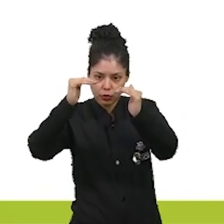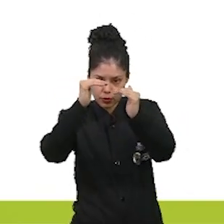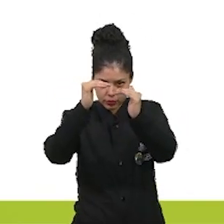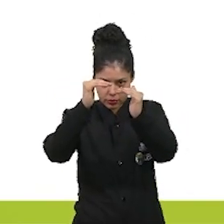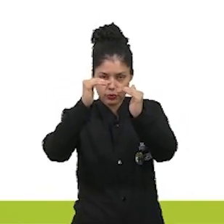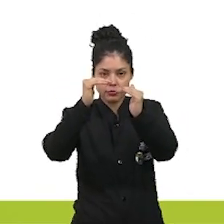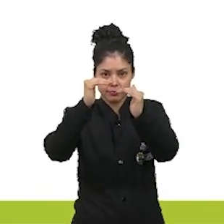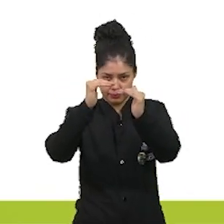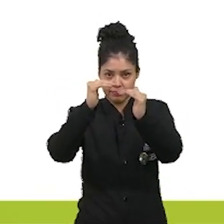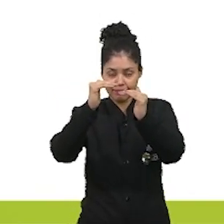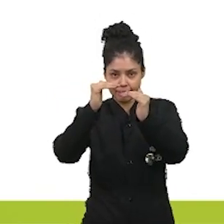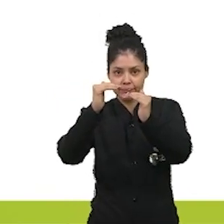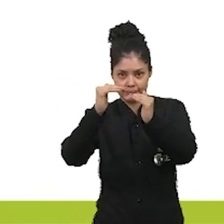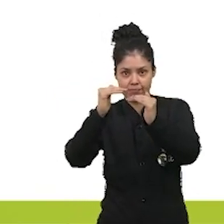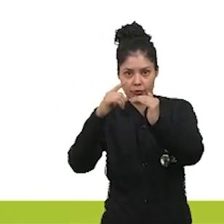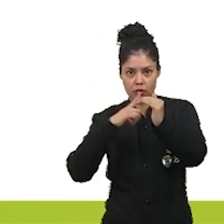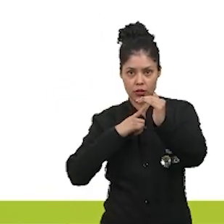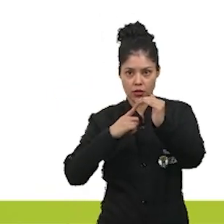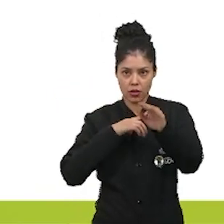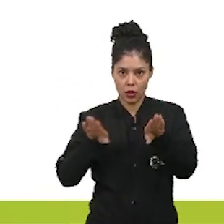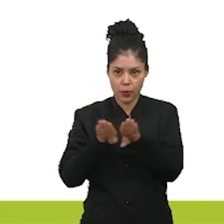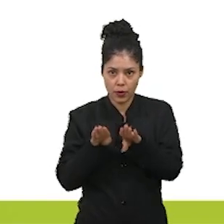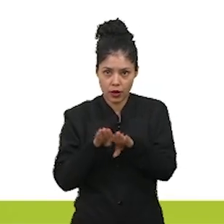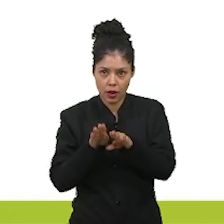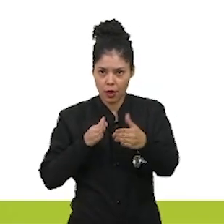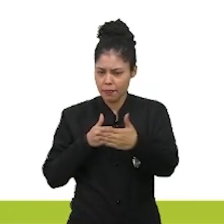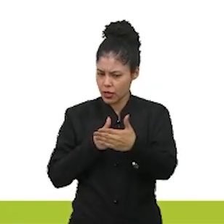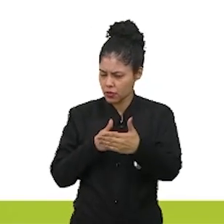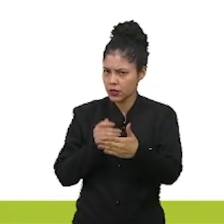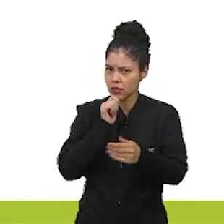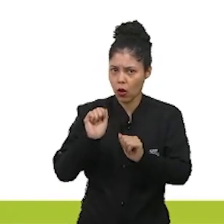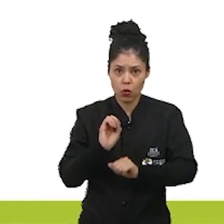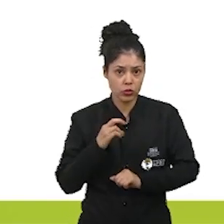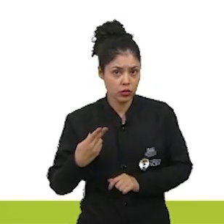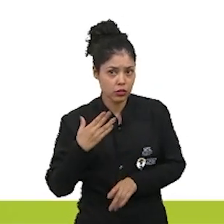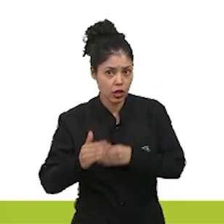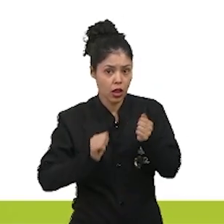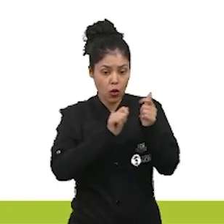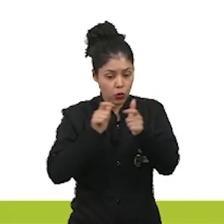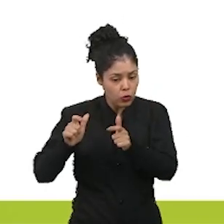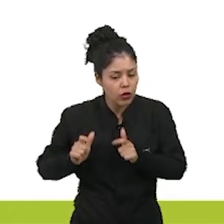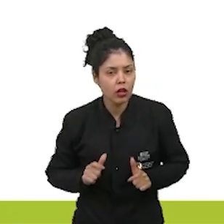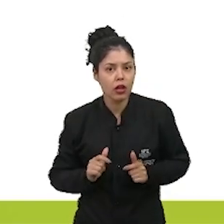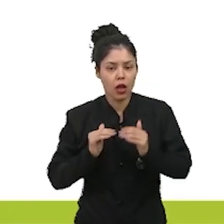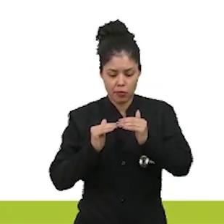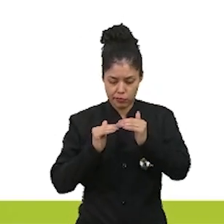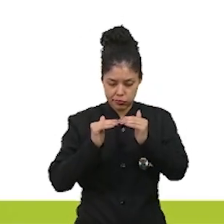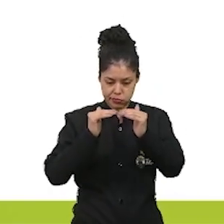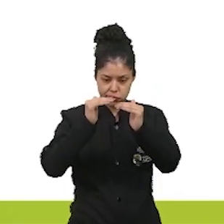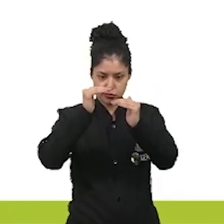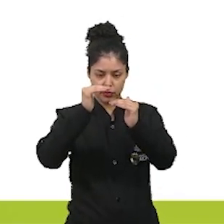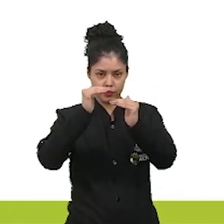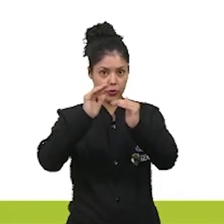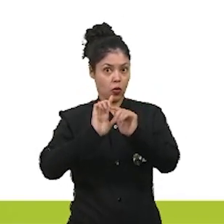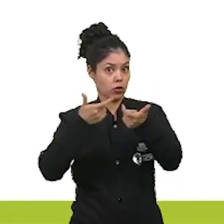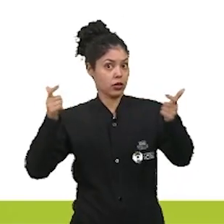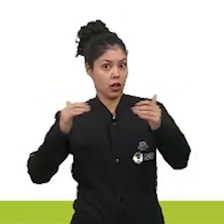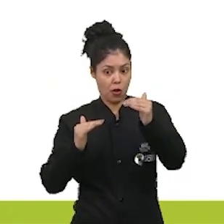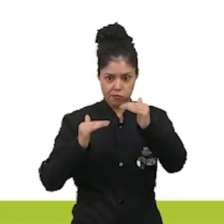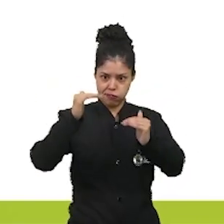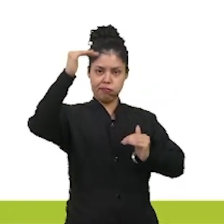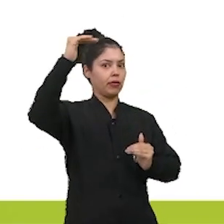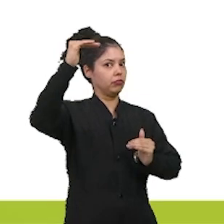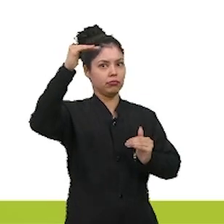relativamente planas, com encostas íngremes e bem delimitadas. Ou seja, são áreas que são elevadas também, não tanto quanto